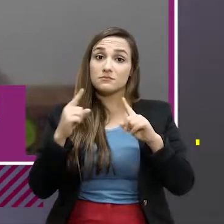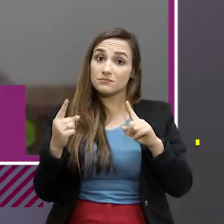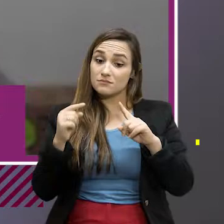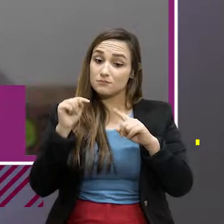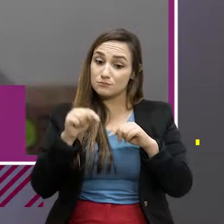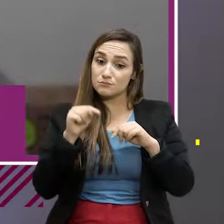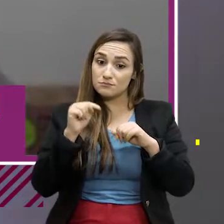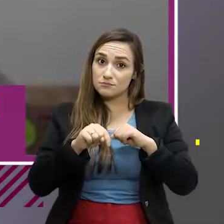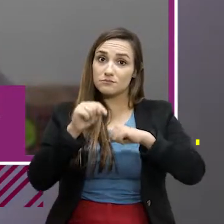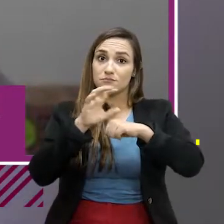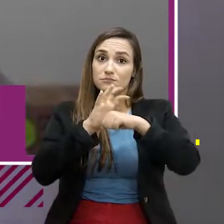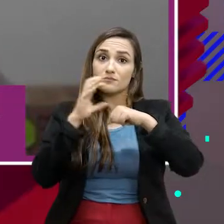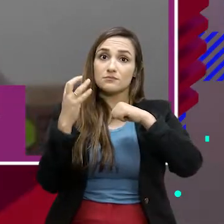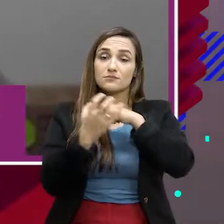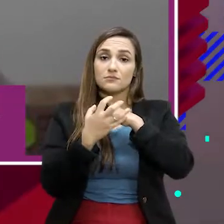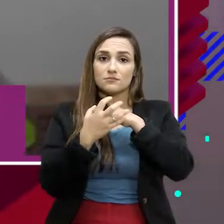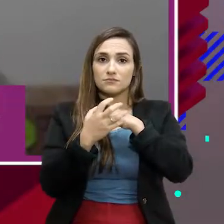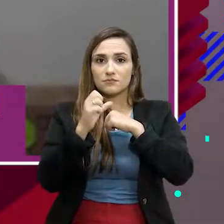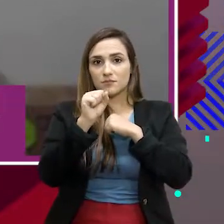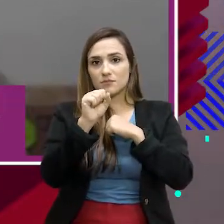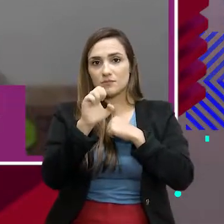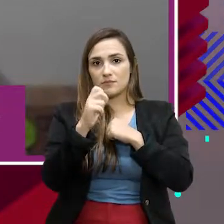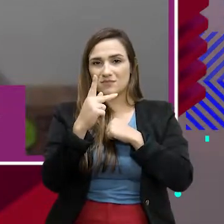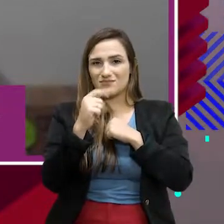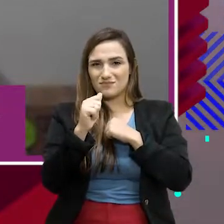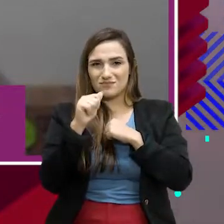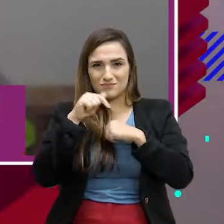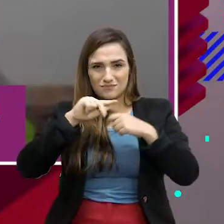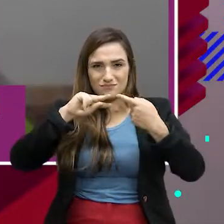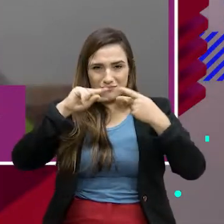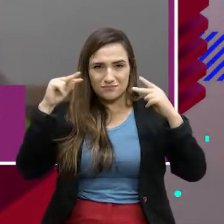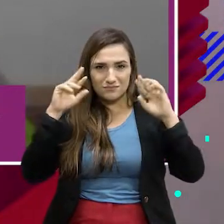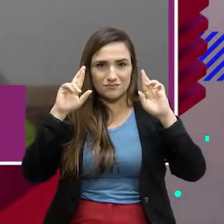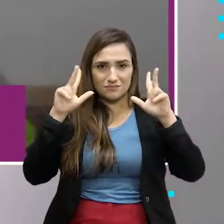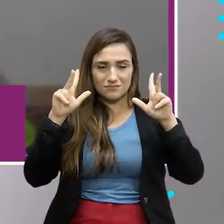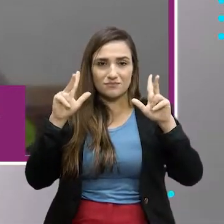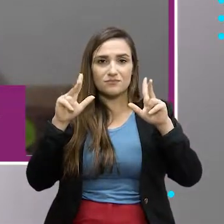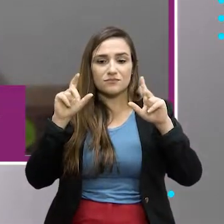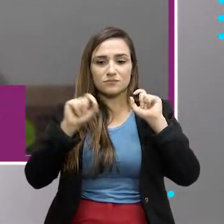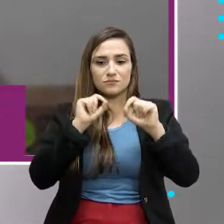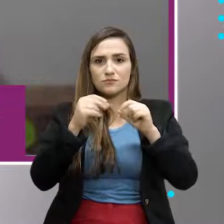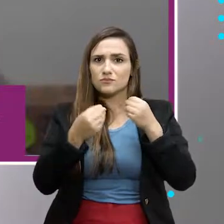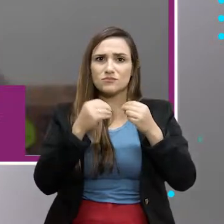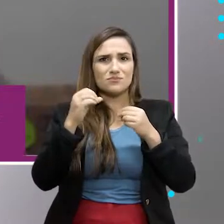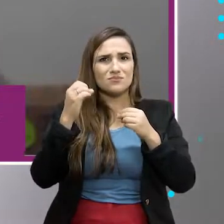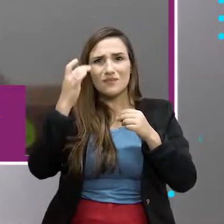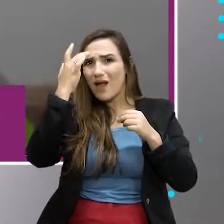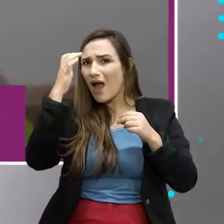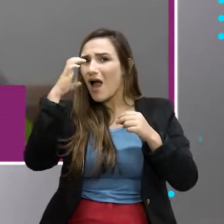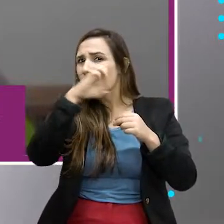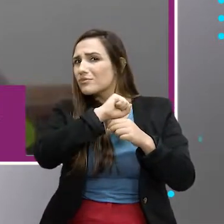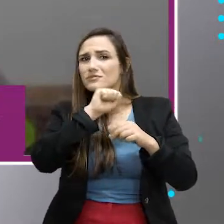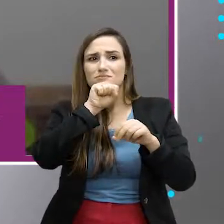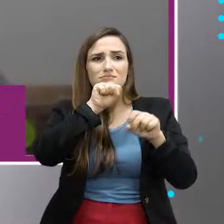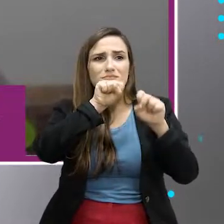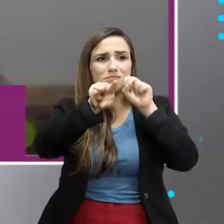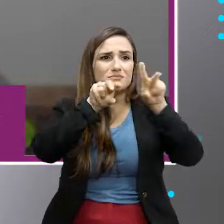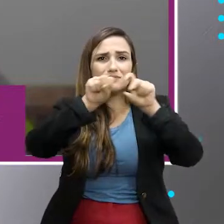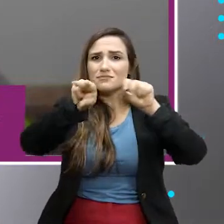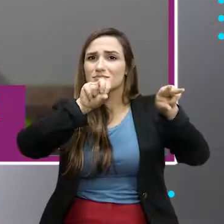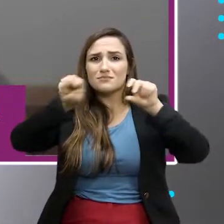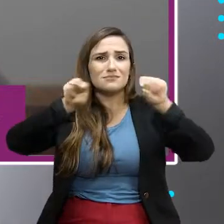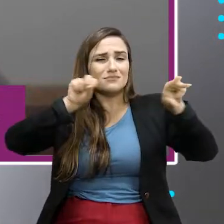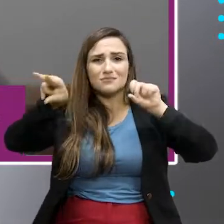em particular, com essa cepa, a gente está vendo um comportamento muito agressivo em relação à transmissibilidade. Ela